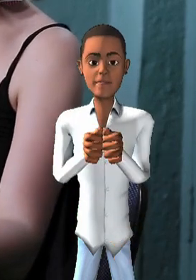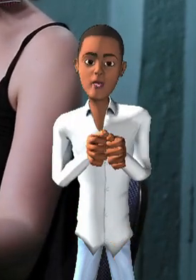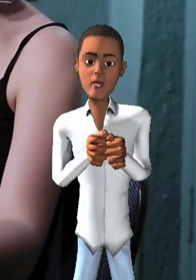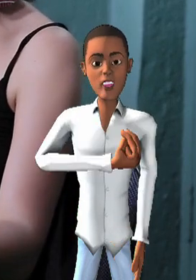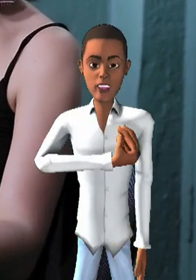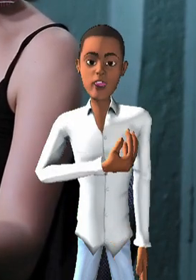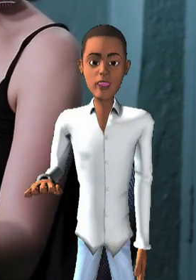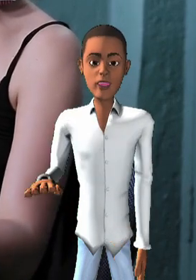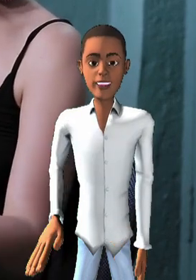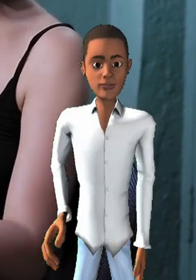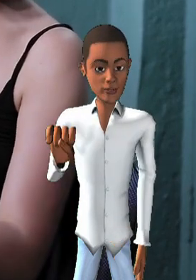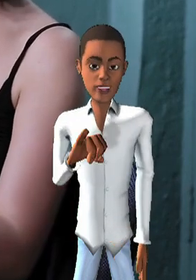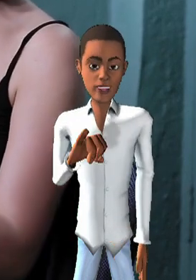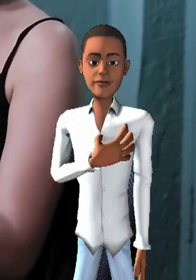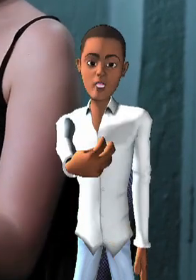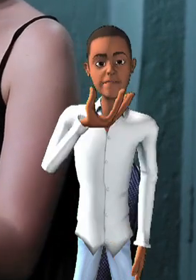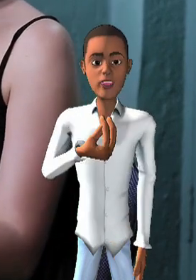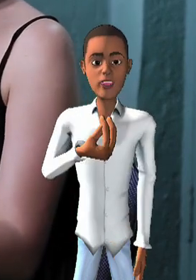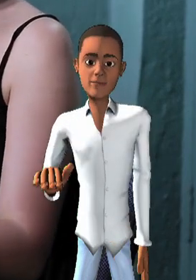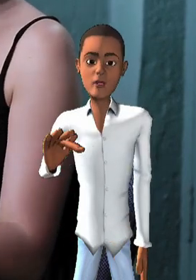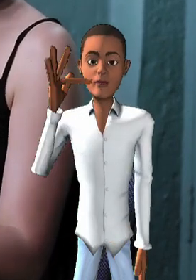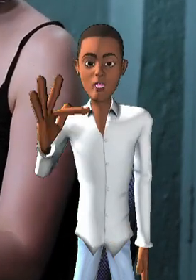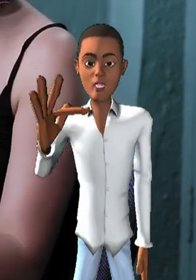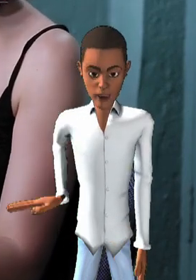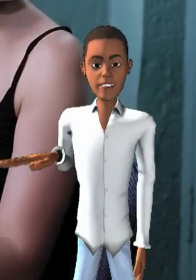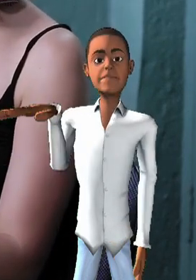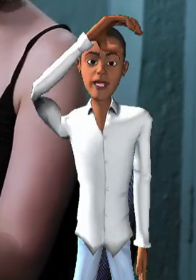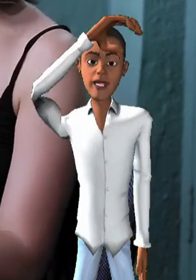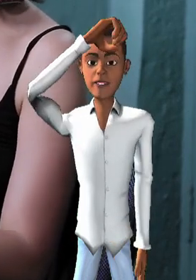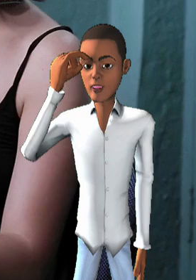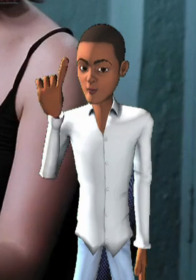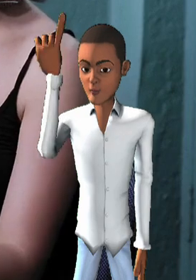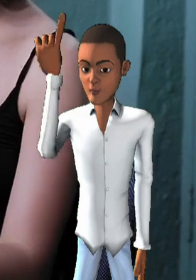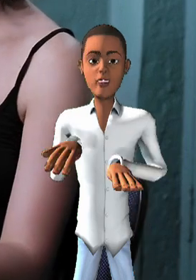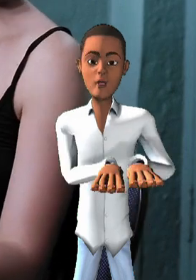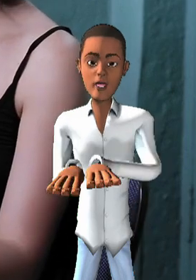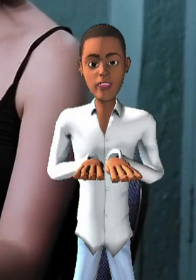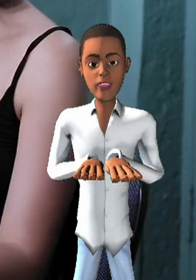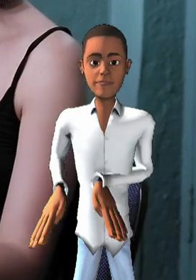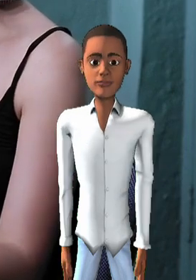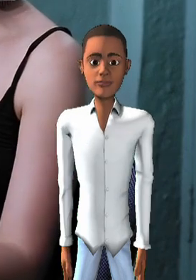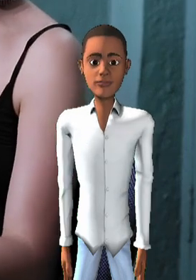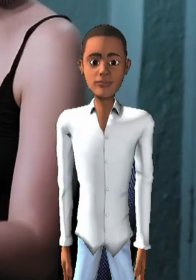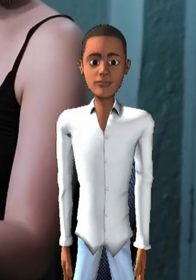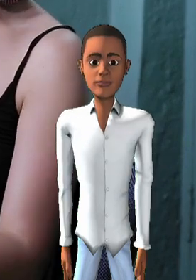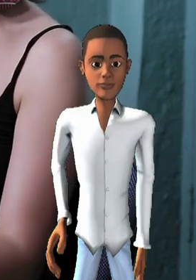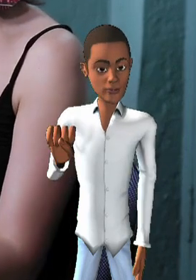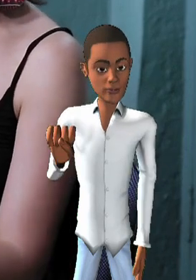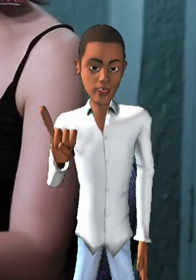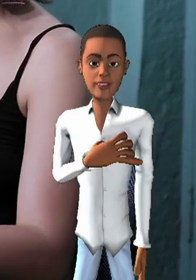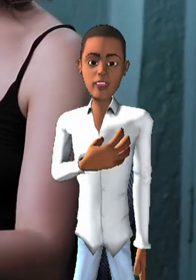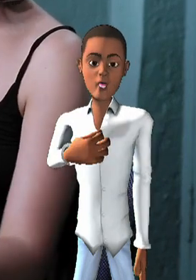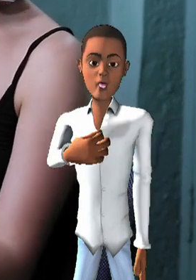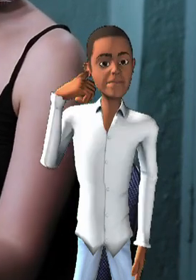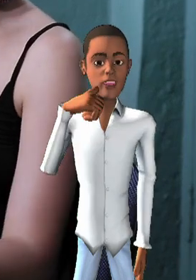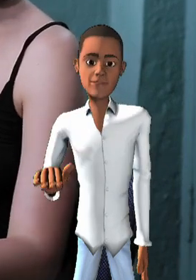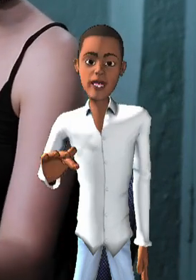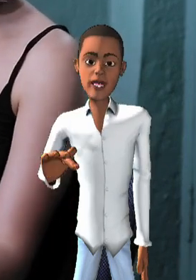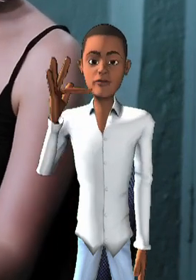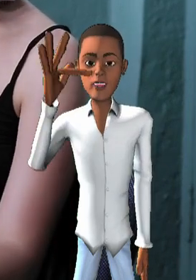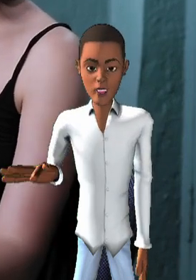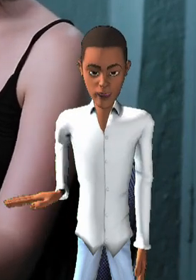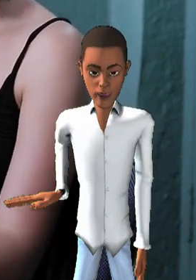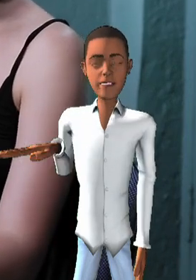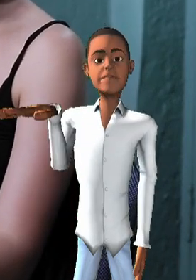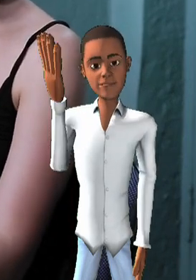na vida dessa criança. Se ele cria um menino, o menino vai aprender a ser mais equitativo quando ele crescer. Se ele cria uma menina, a